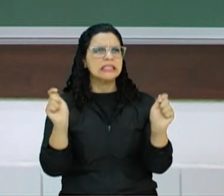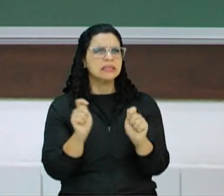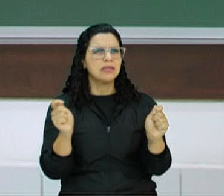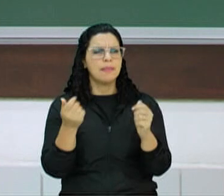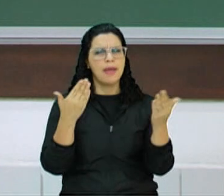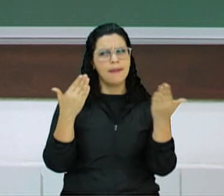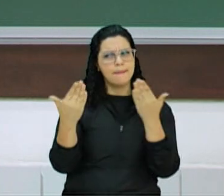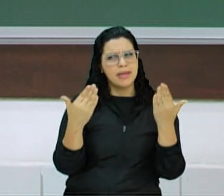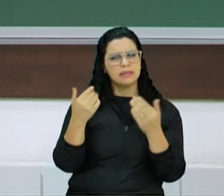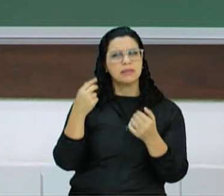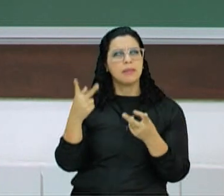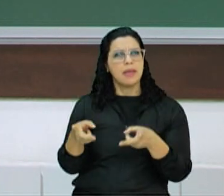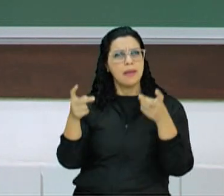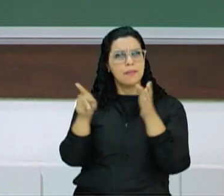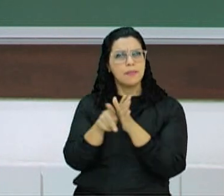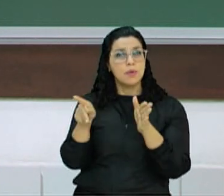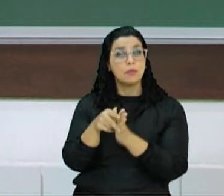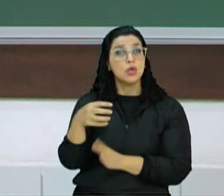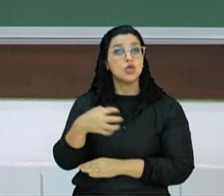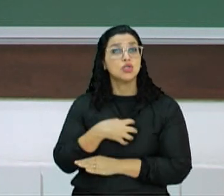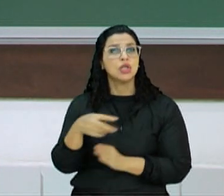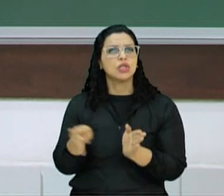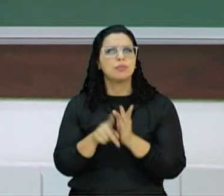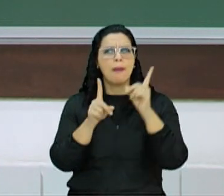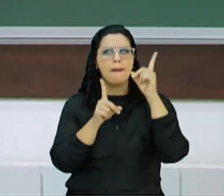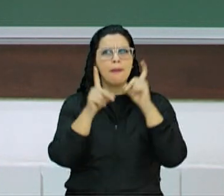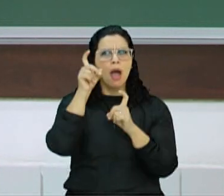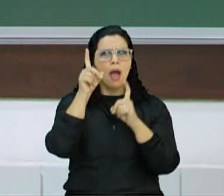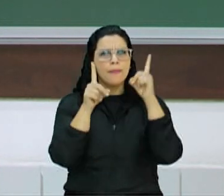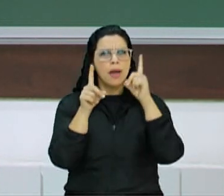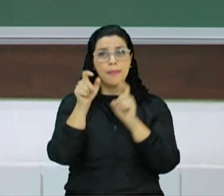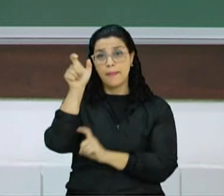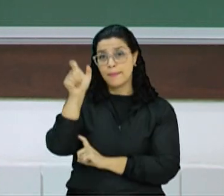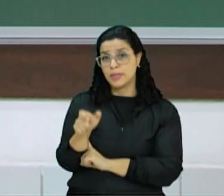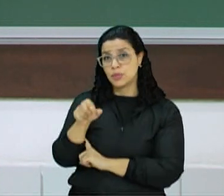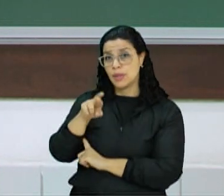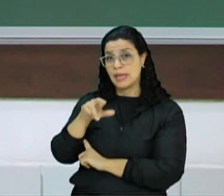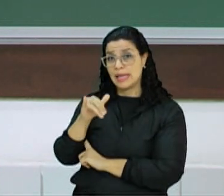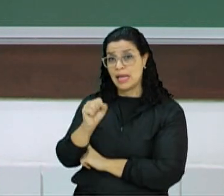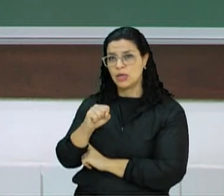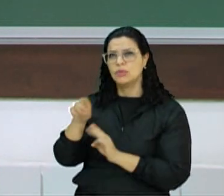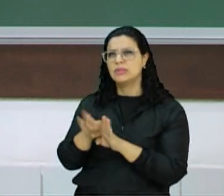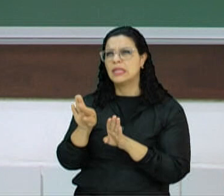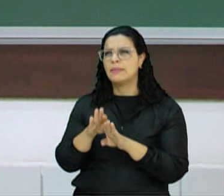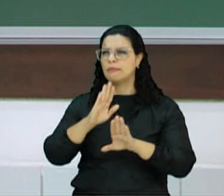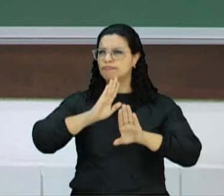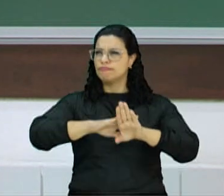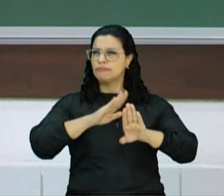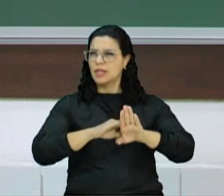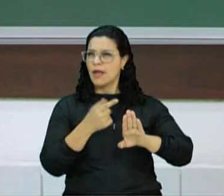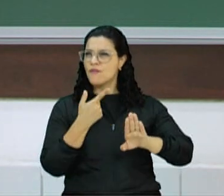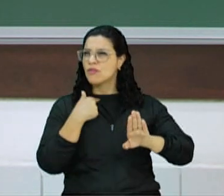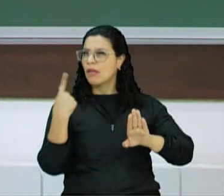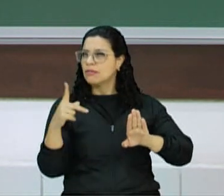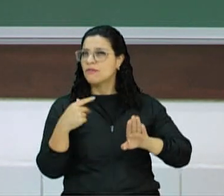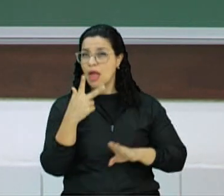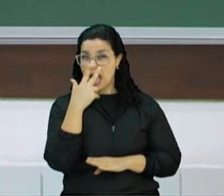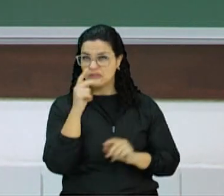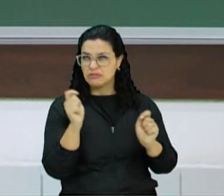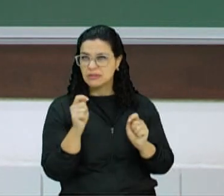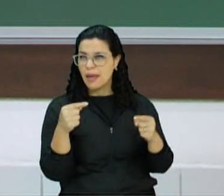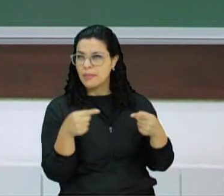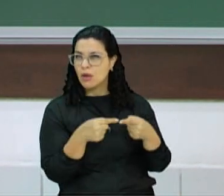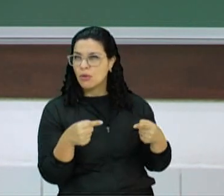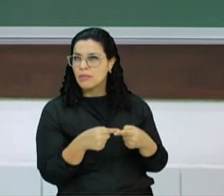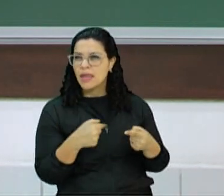possível estabelecer entre as mudanças no semblante do personagem e as suas intenções? Vocês acham que é possível